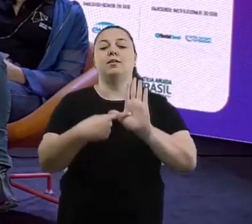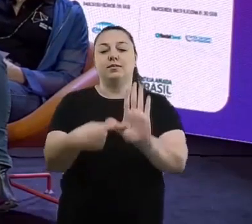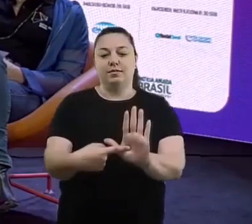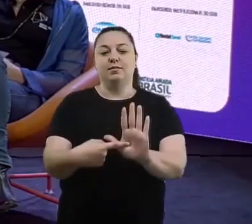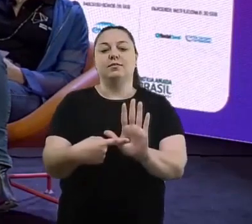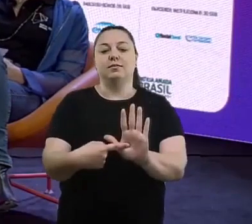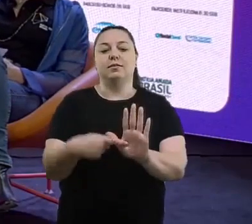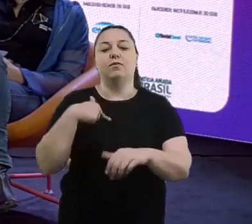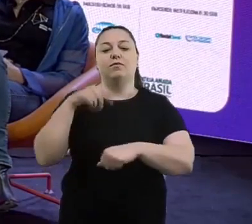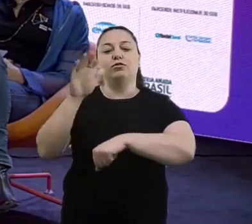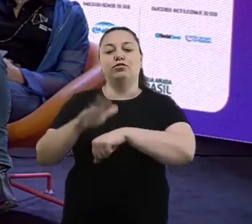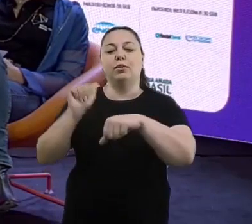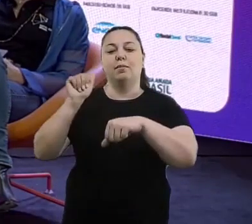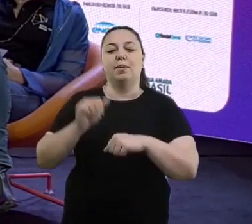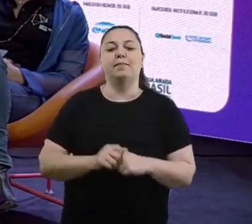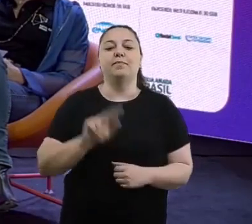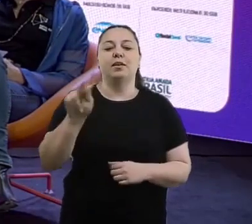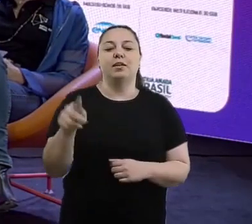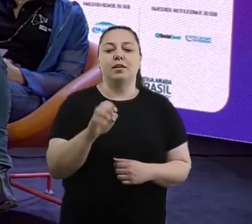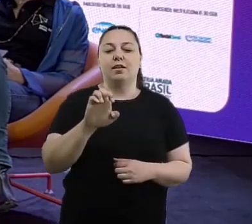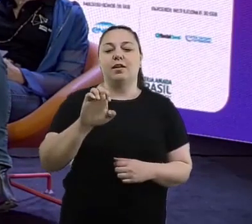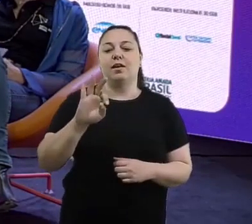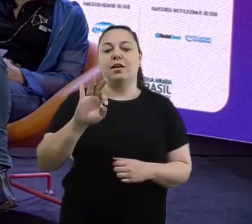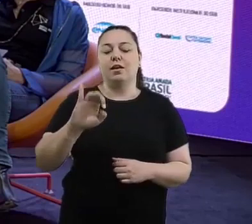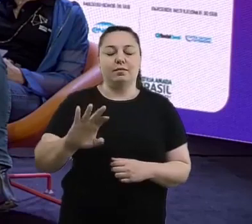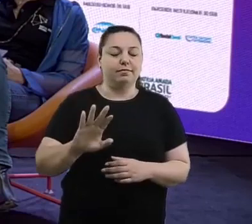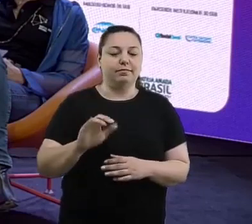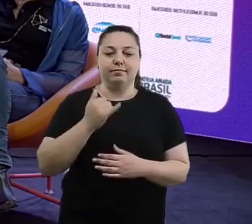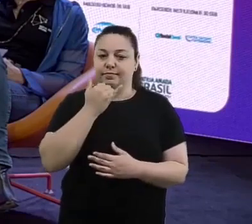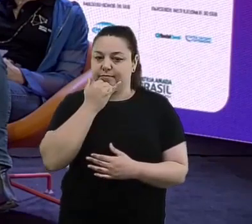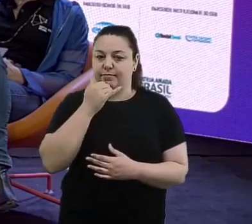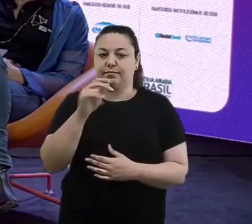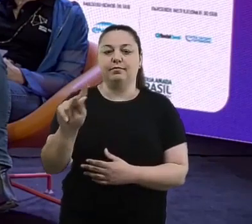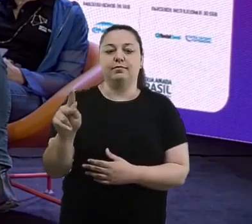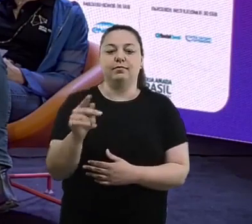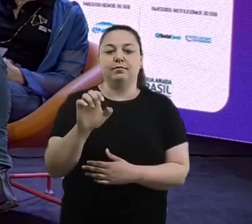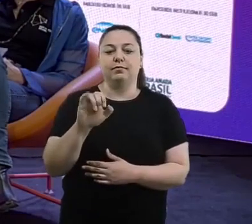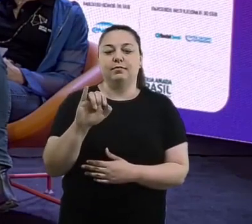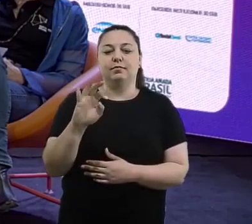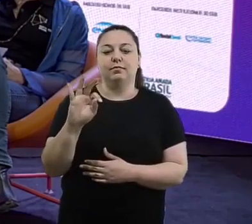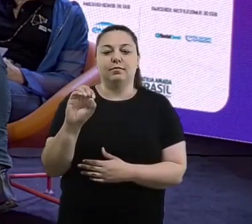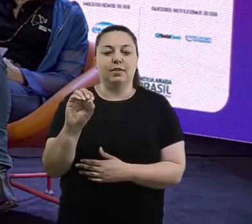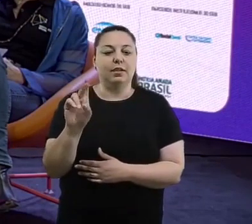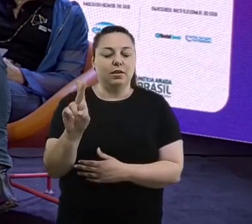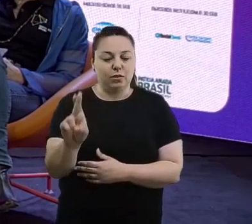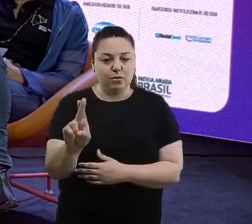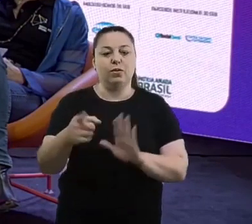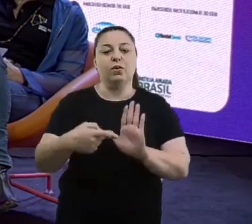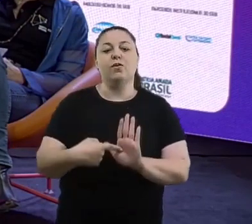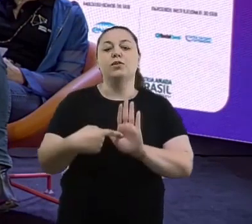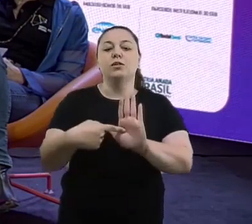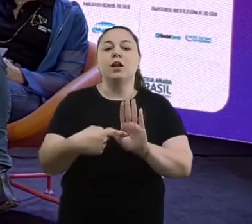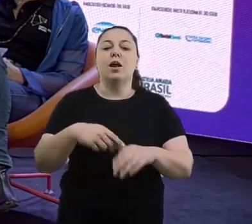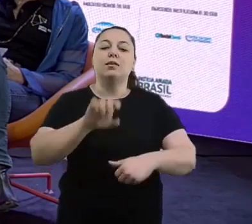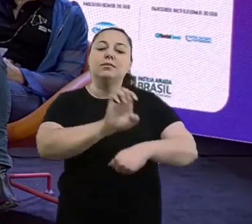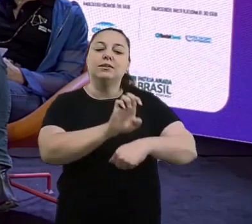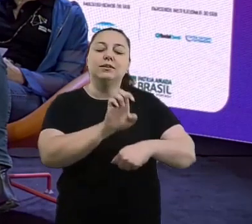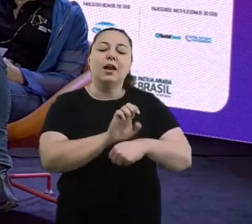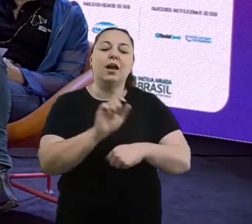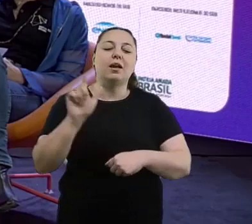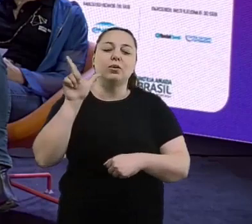o Heitor Caixeta, representando a Secretaria de Planejamento e Gestão do Estado do Alagoas, que desenvolveu